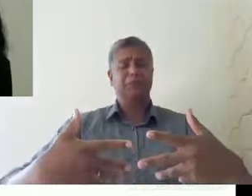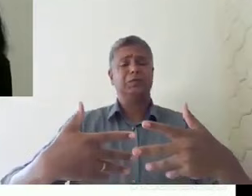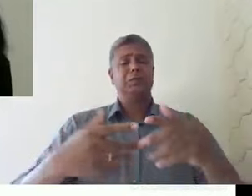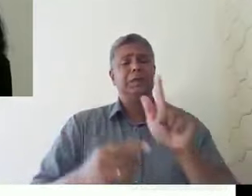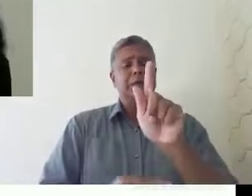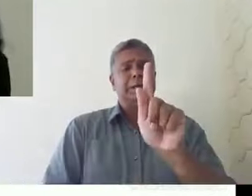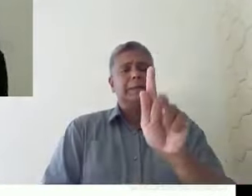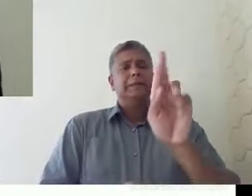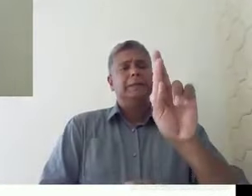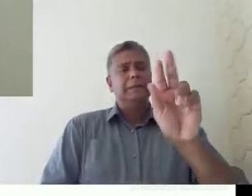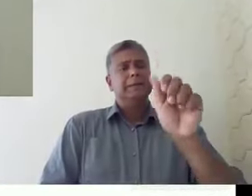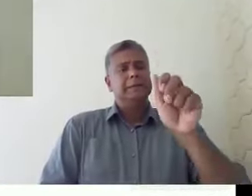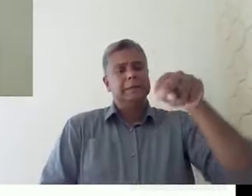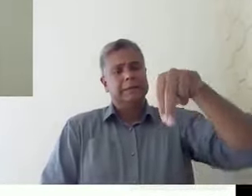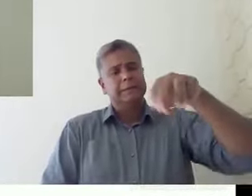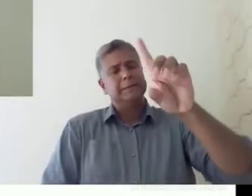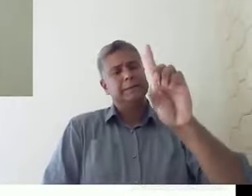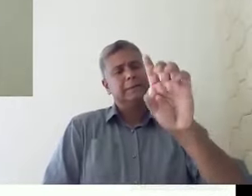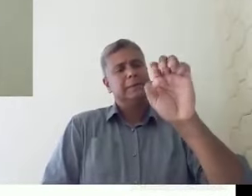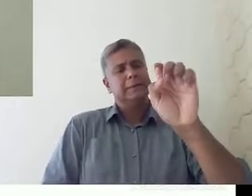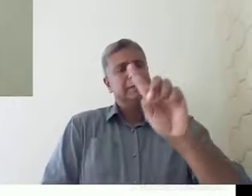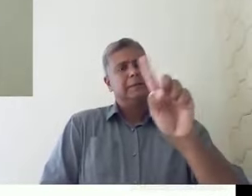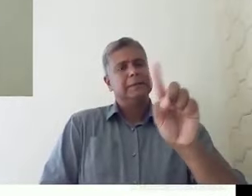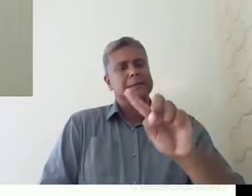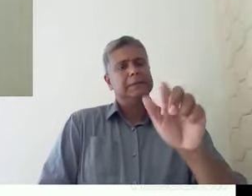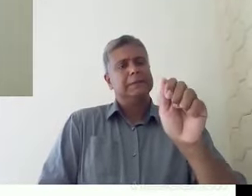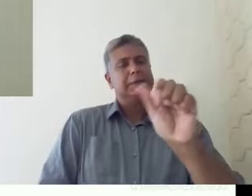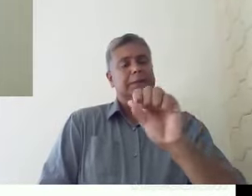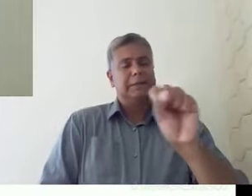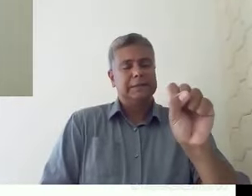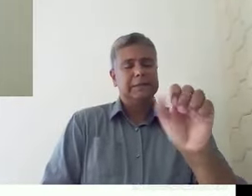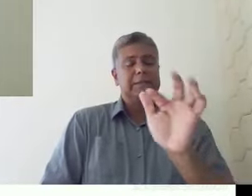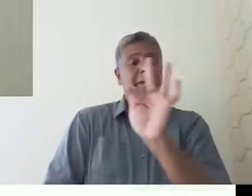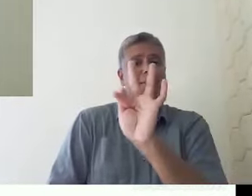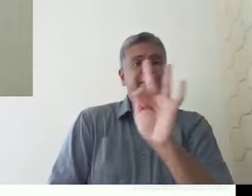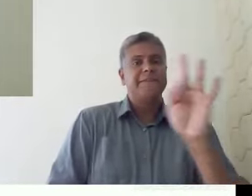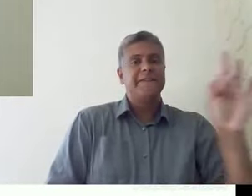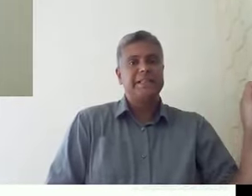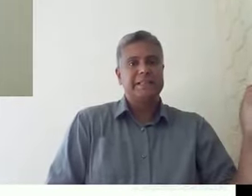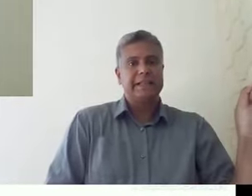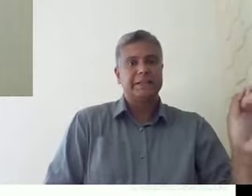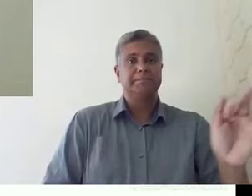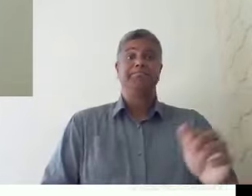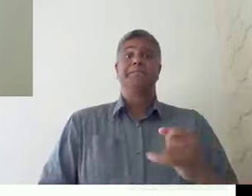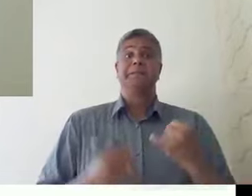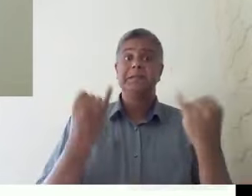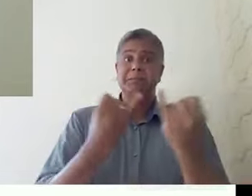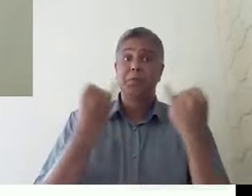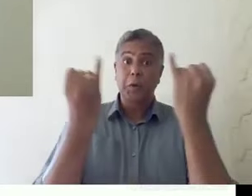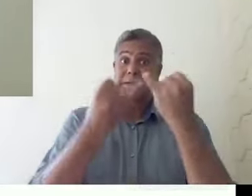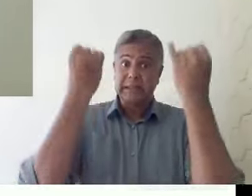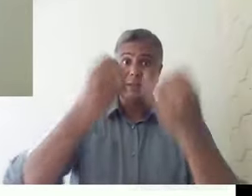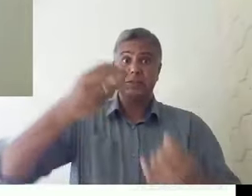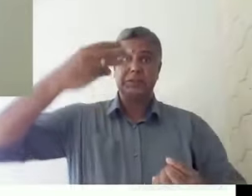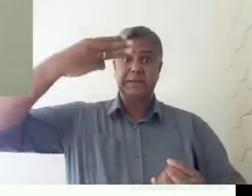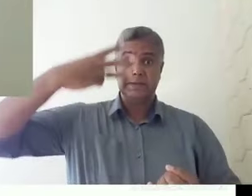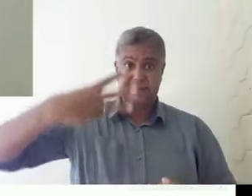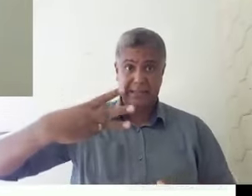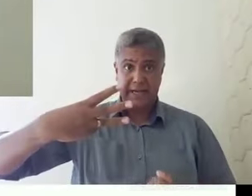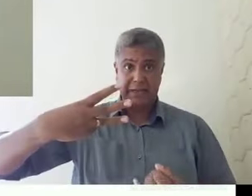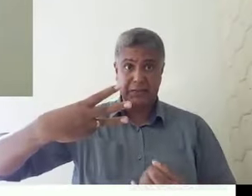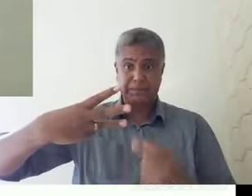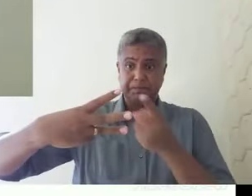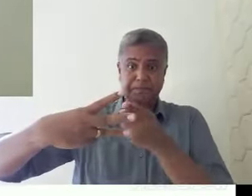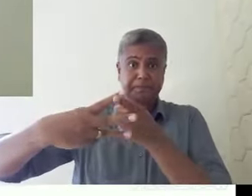grandezas físicas. E aí, quando a gente vai falar sobre grandezas, são três tópicos importantes de serem